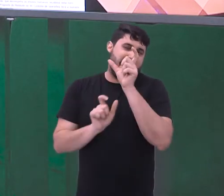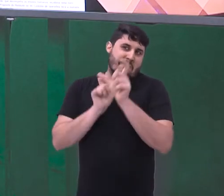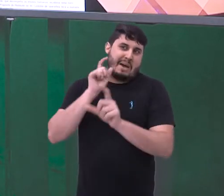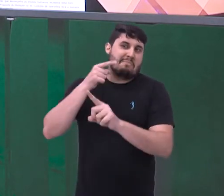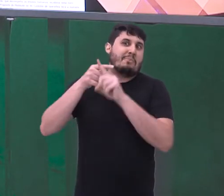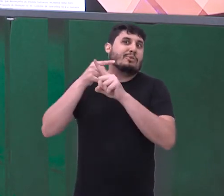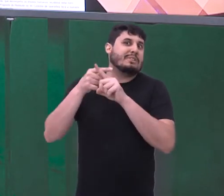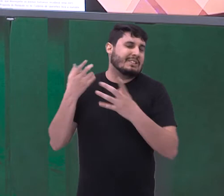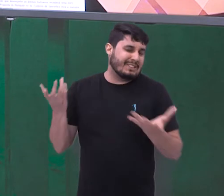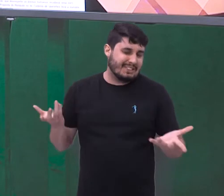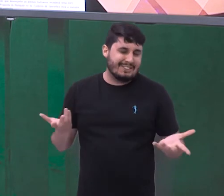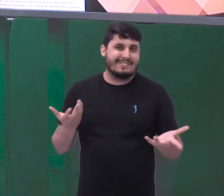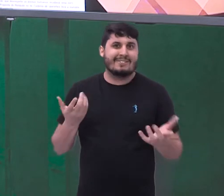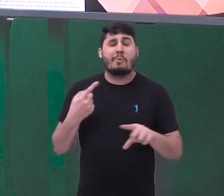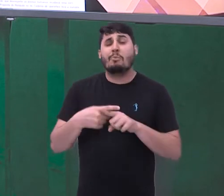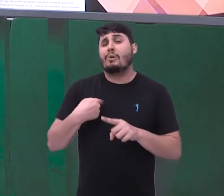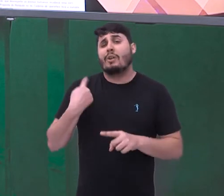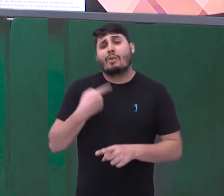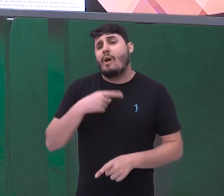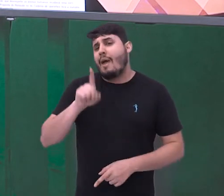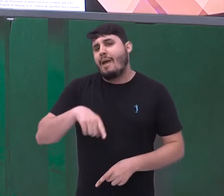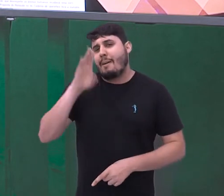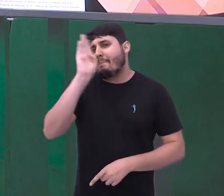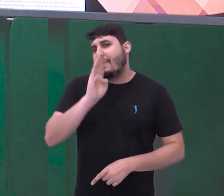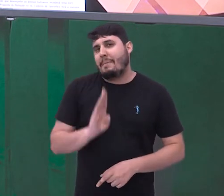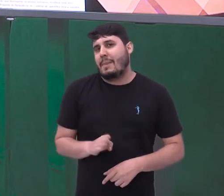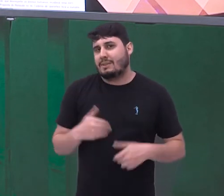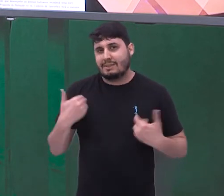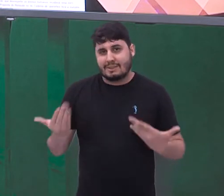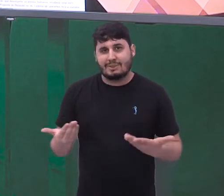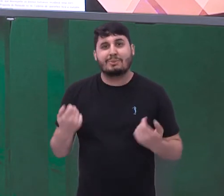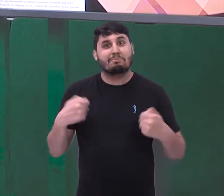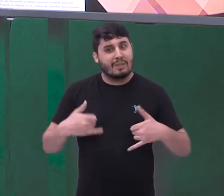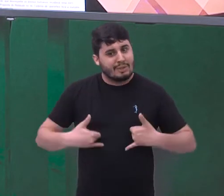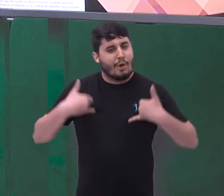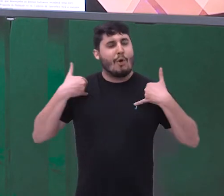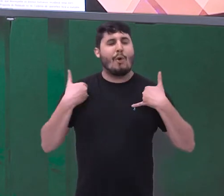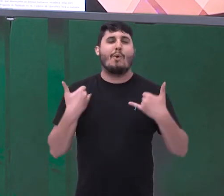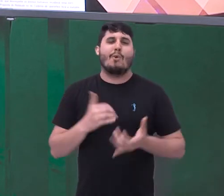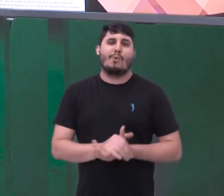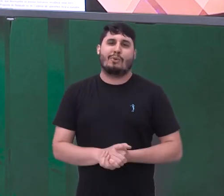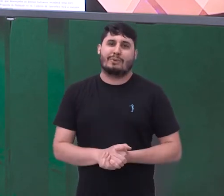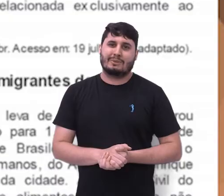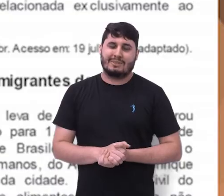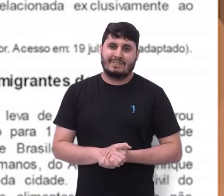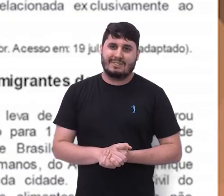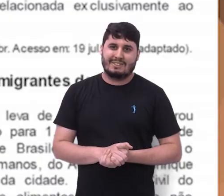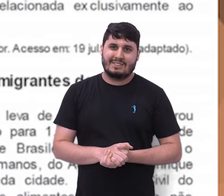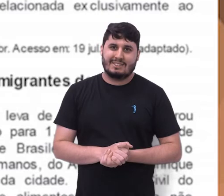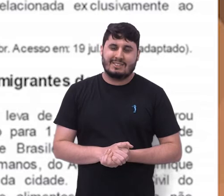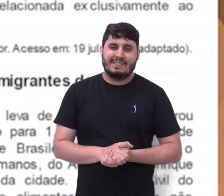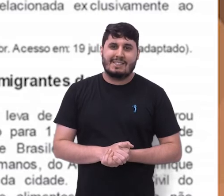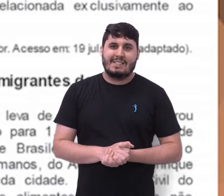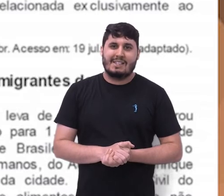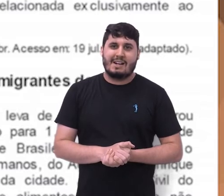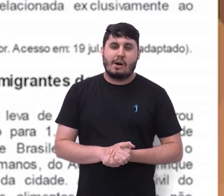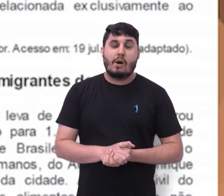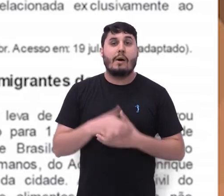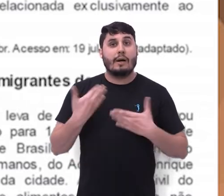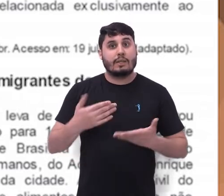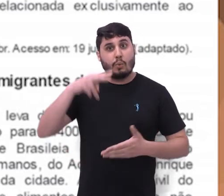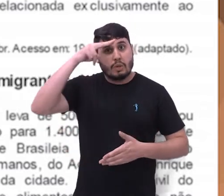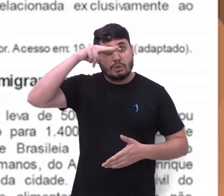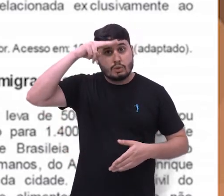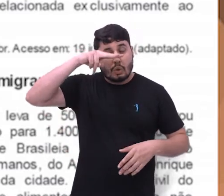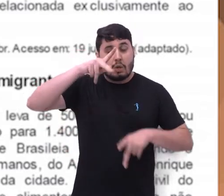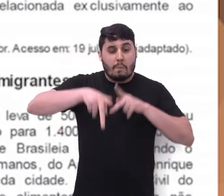Sim, claro, por que não? Somos brasileiros e brasileiras. Aqui, a história da migração